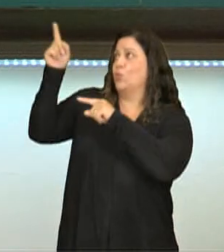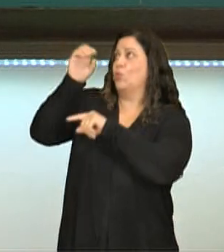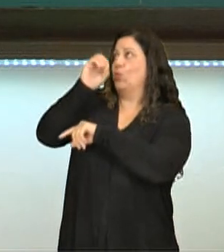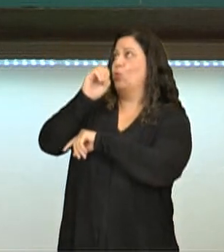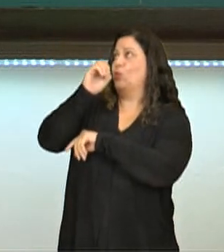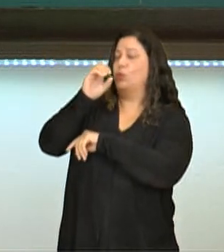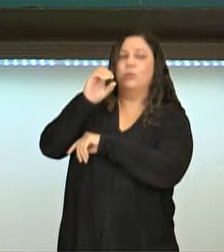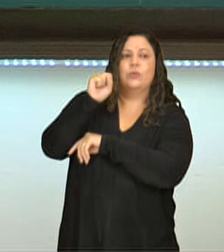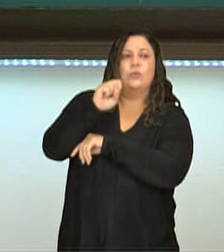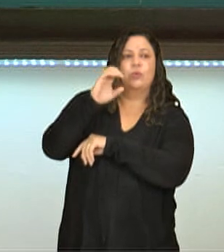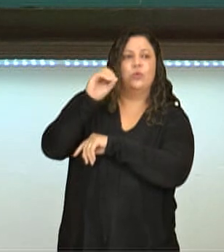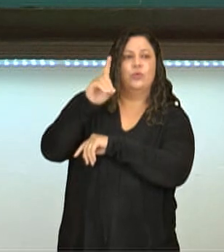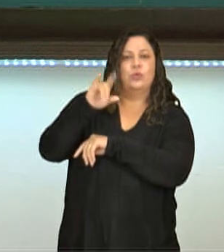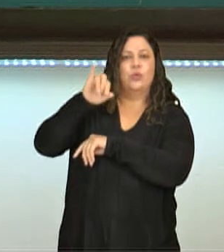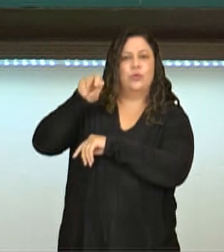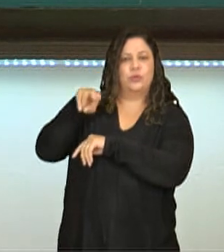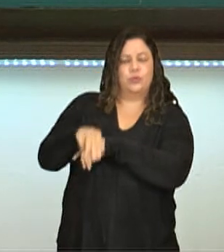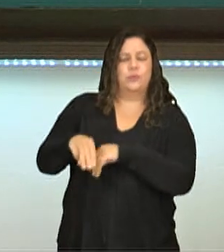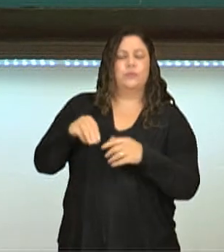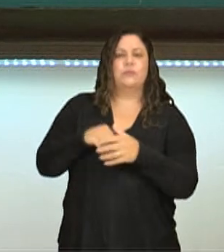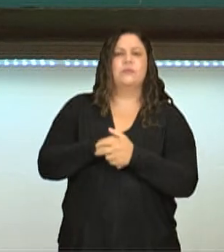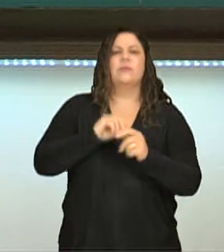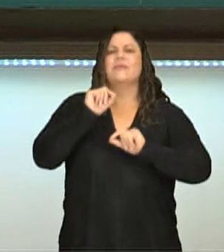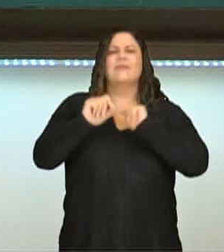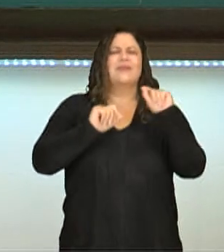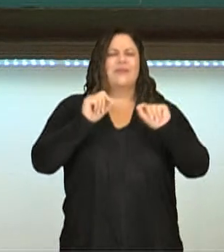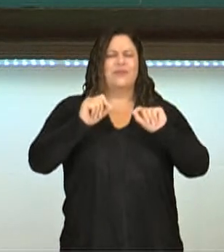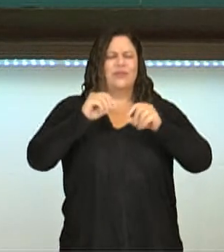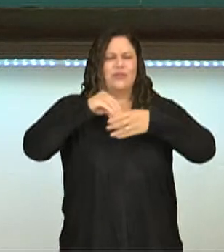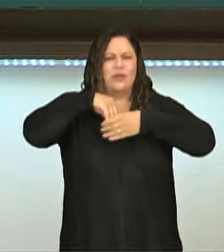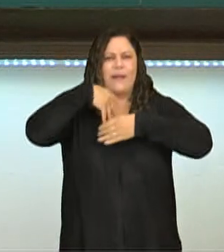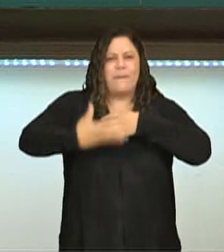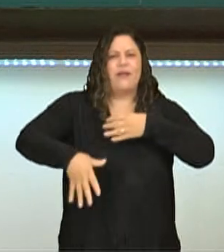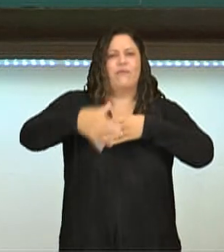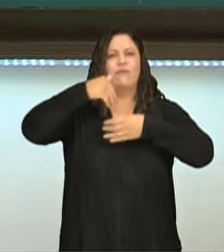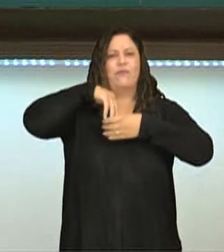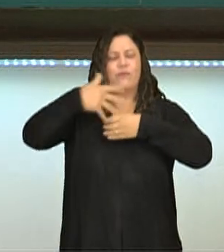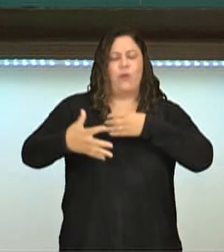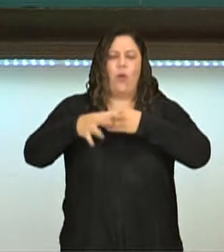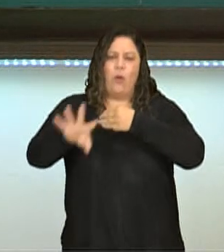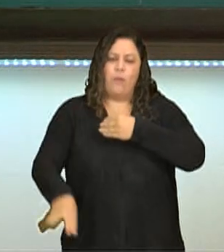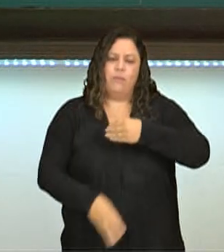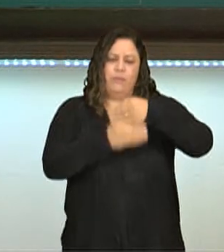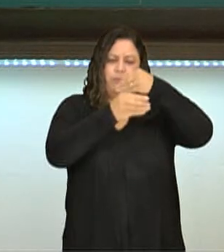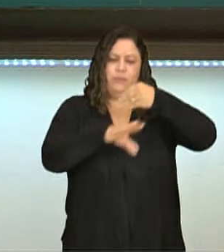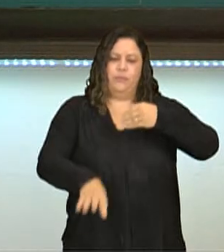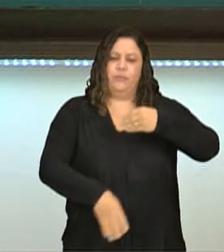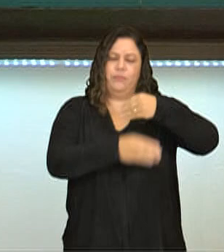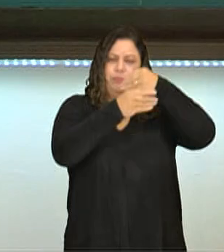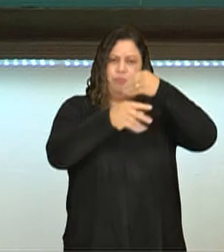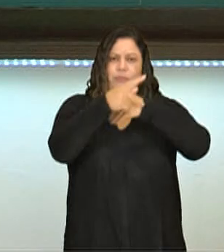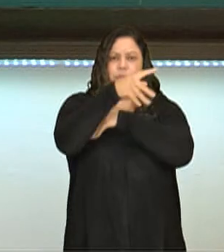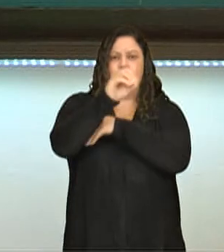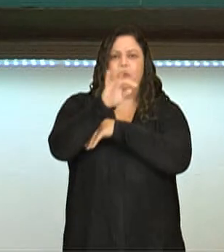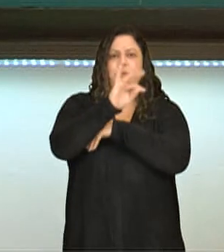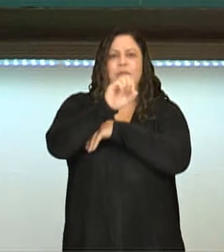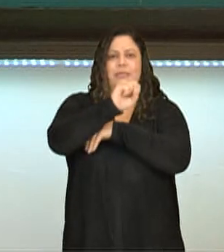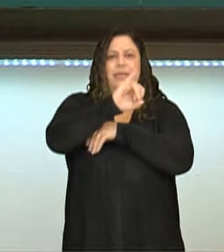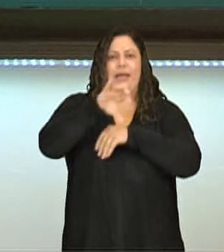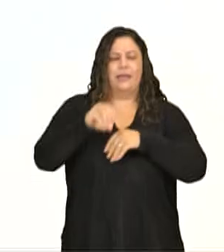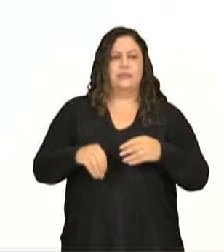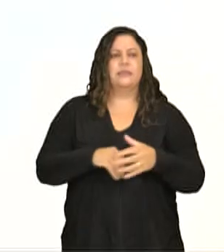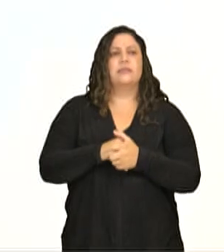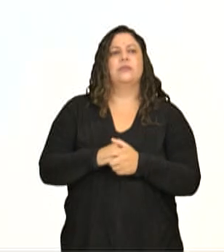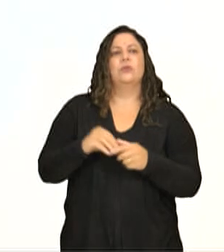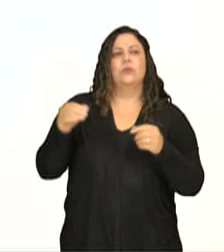vai jogar esse sódio para fora. Quando ele joga o sódio para fora, ele vai trazer potássio para dentro. A gente já vai ver mais na sequência ali, tá?